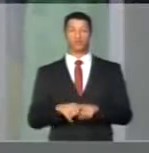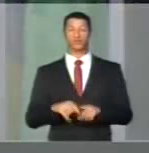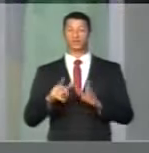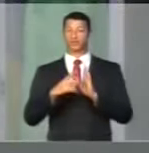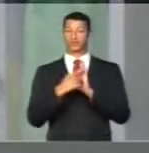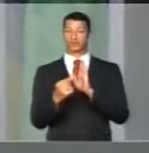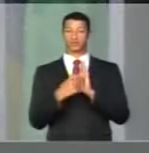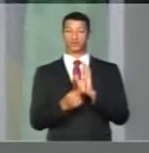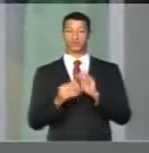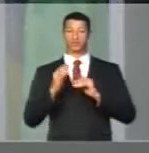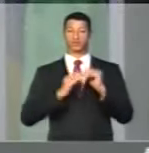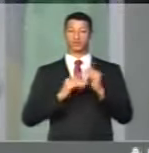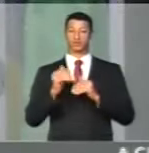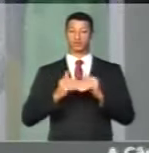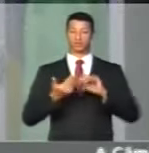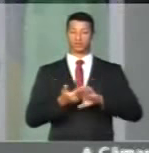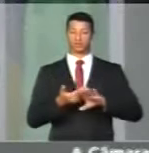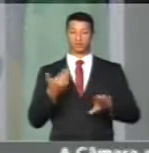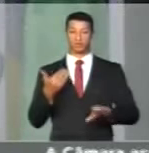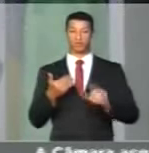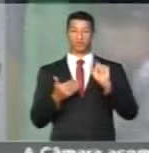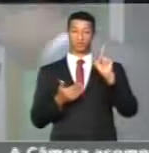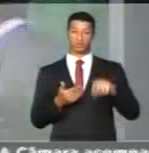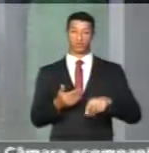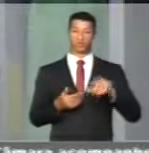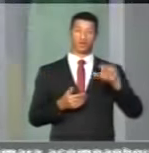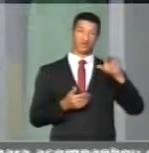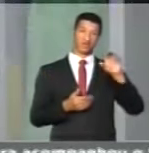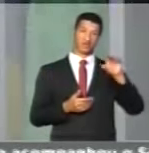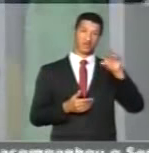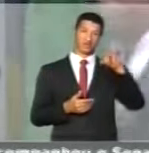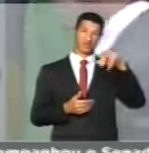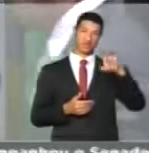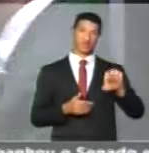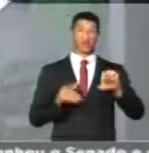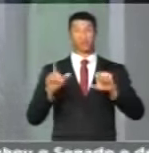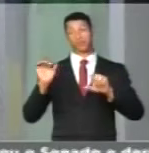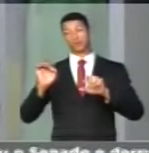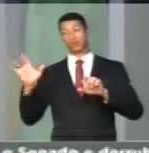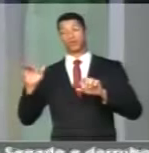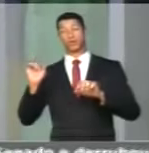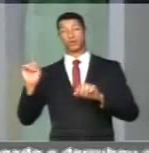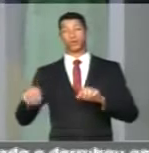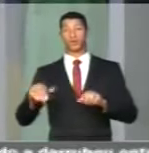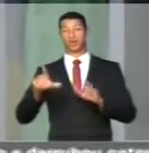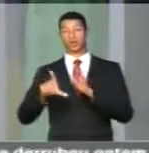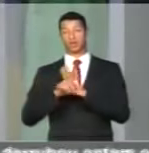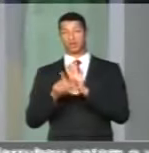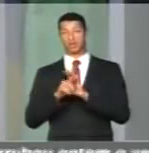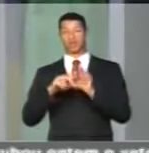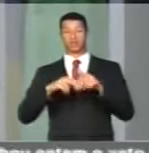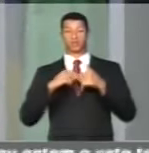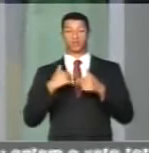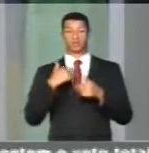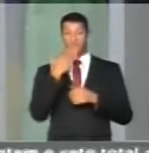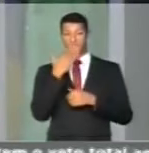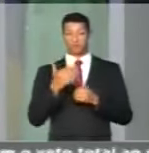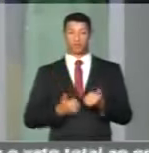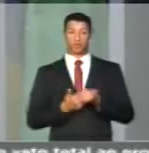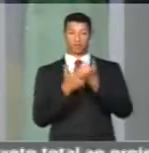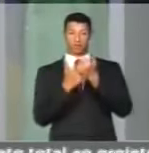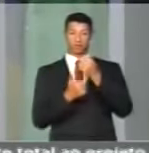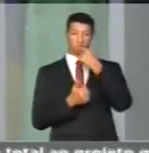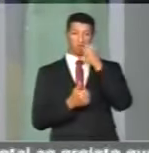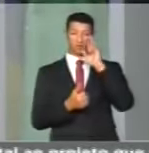destaque, no sentido de separar o que é criminalizado e o que é ilícito daquilo que é legal. E por isso eu peço o apoio